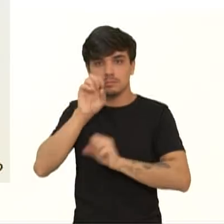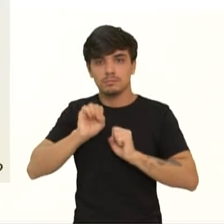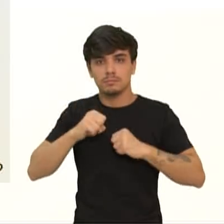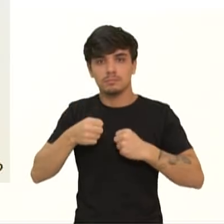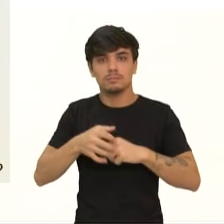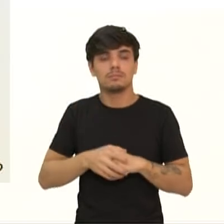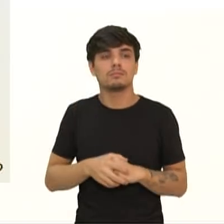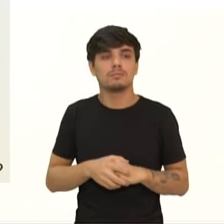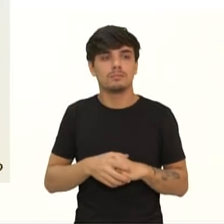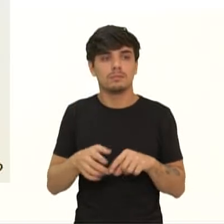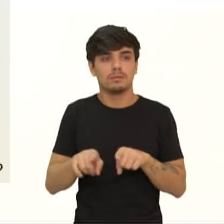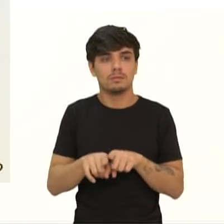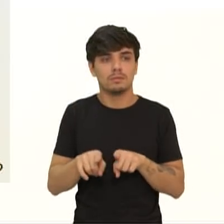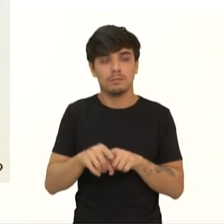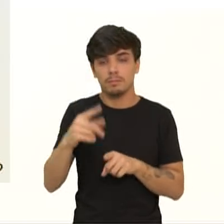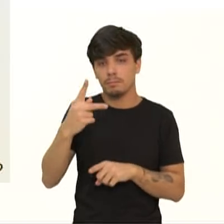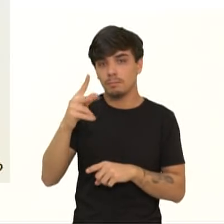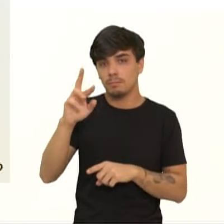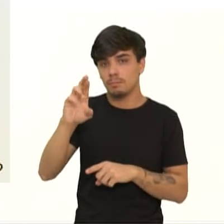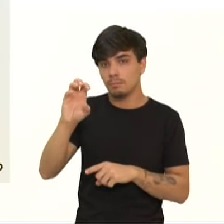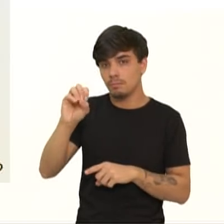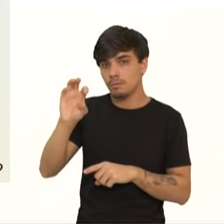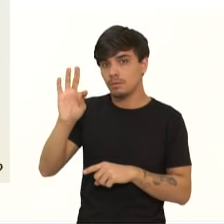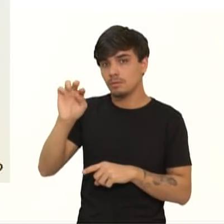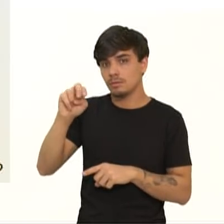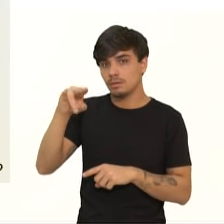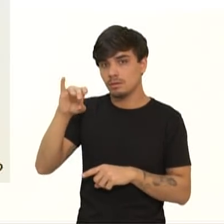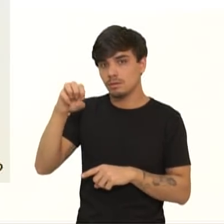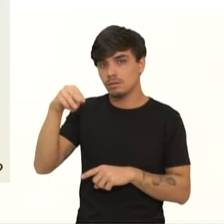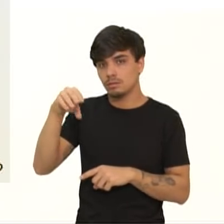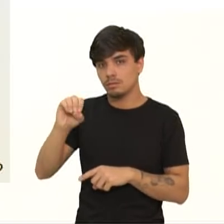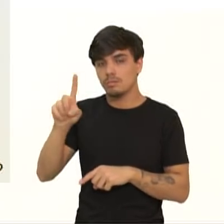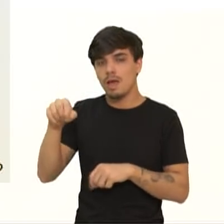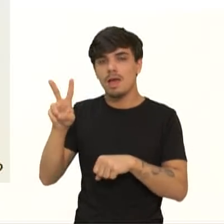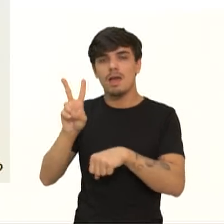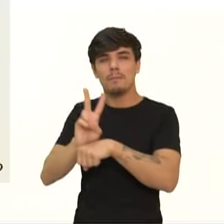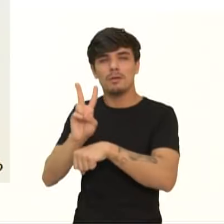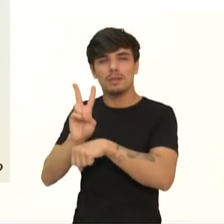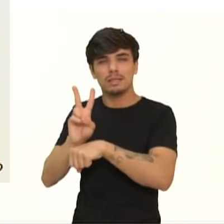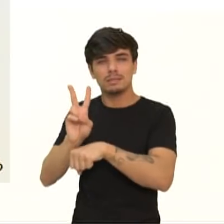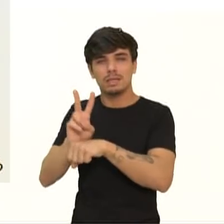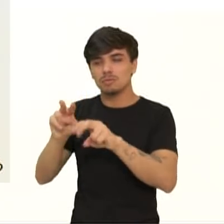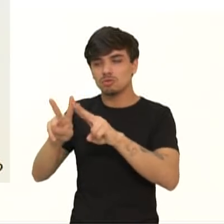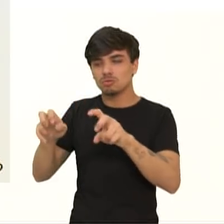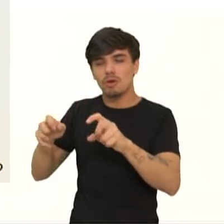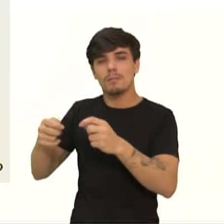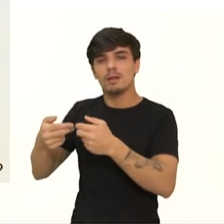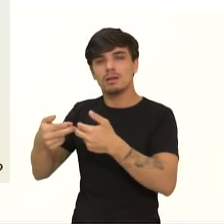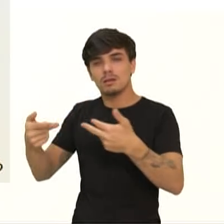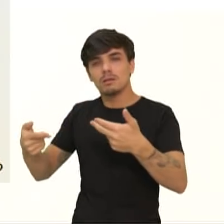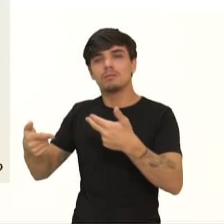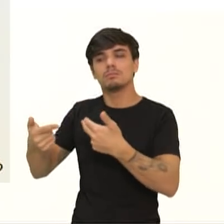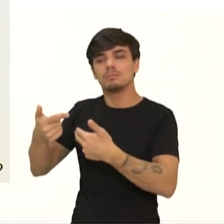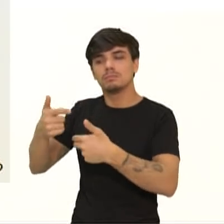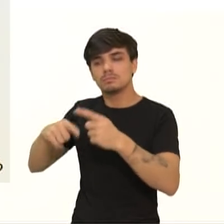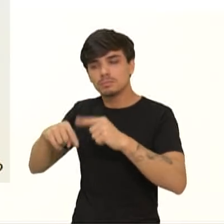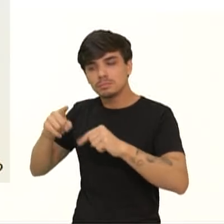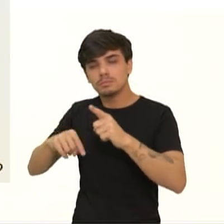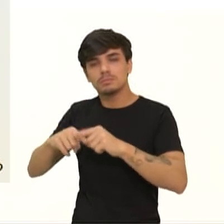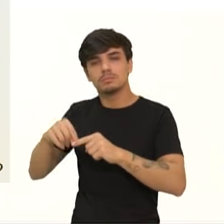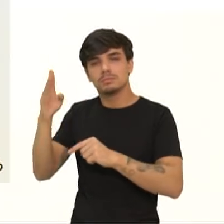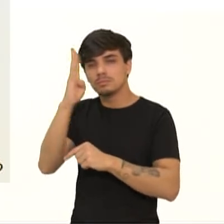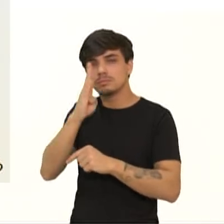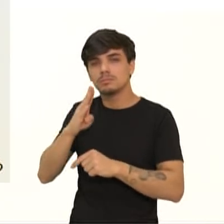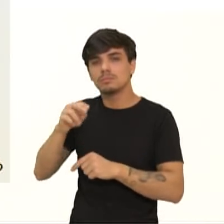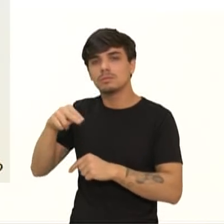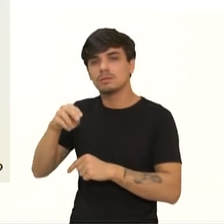né? O protecionismo, né, que é a proteção, lembra? Sobre os produtos manufaturados, os produtos